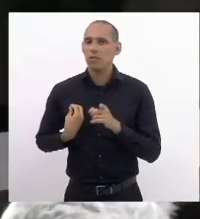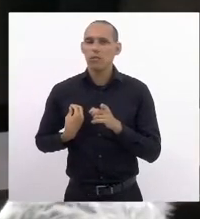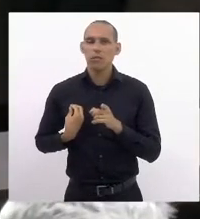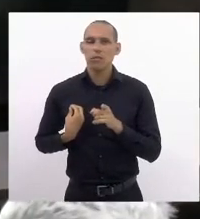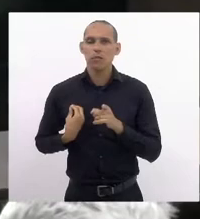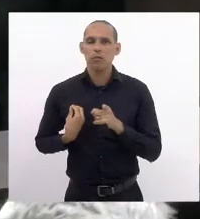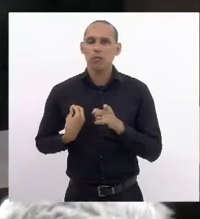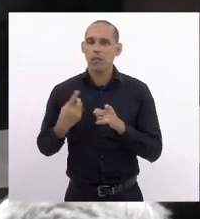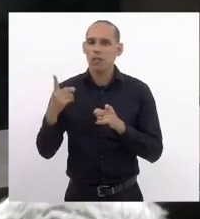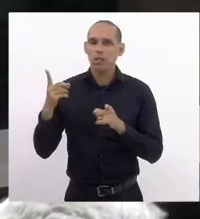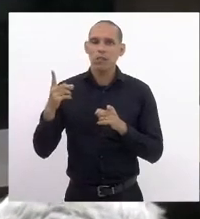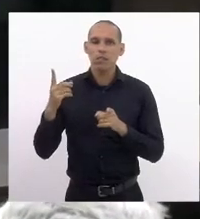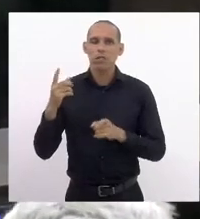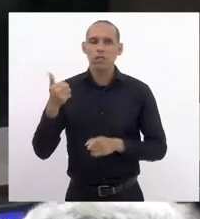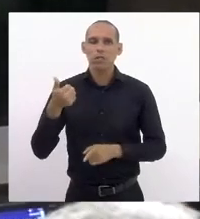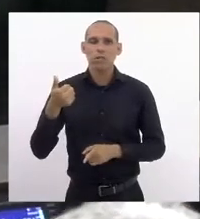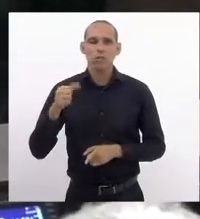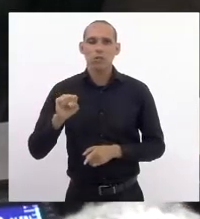no 18º.